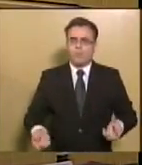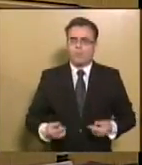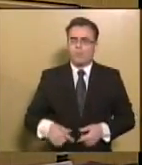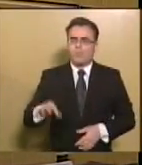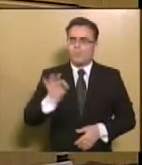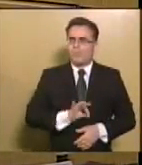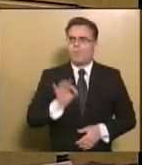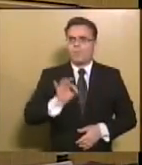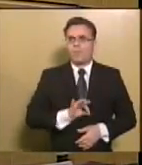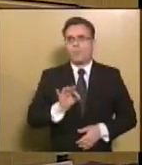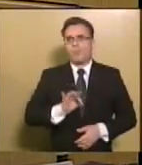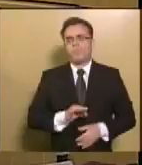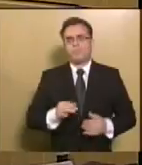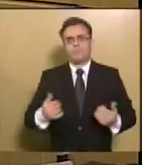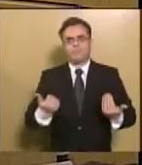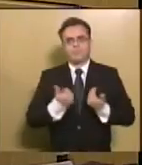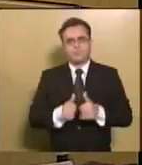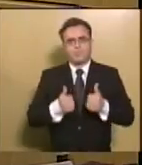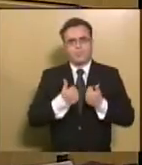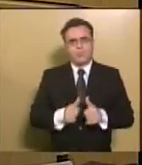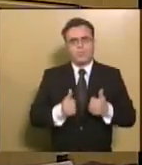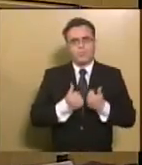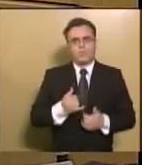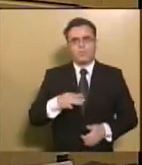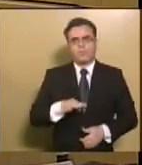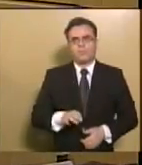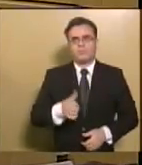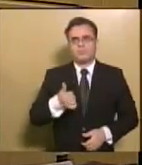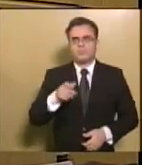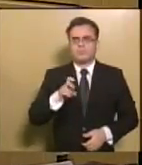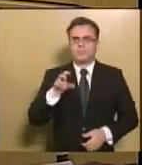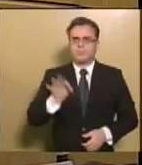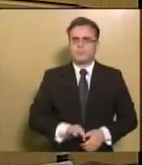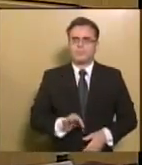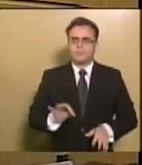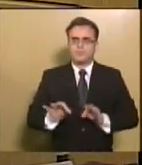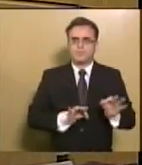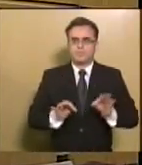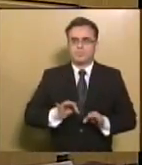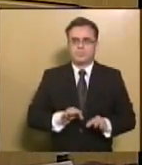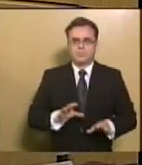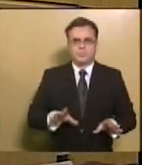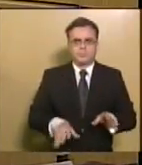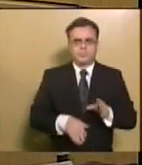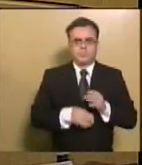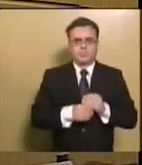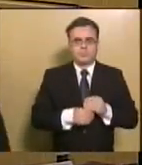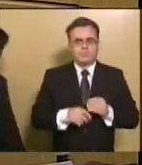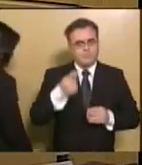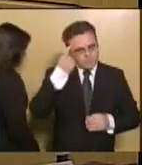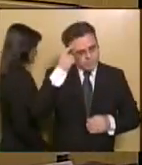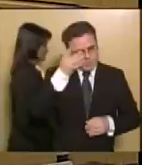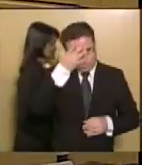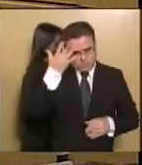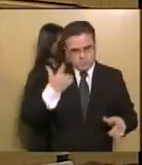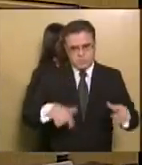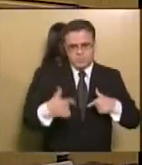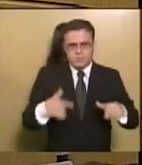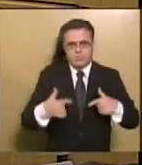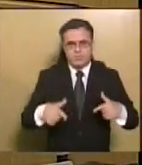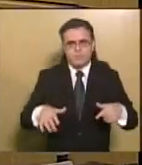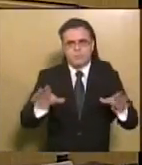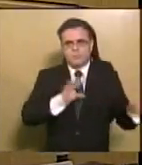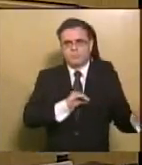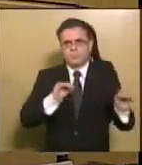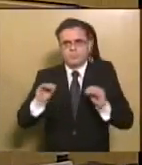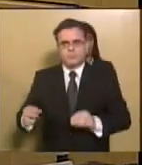do transporte intermunicipal. 15% de reajuste a partir de hoje. Imagina o trabalhador que precisa vir de uma cidade para outra